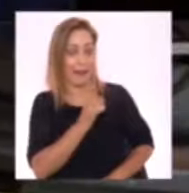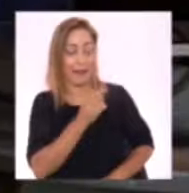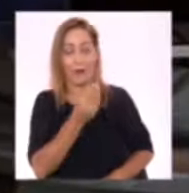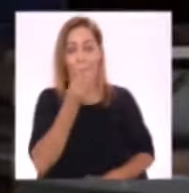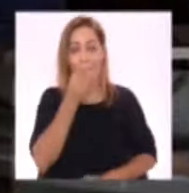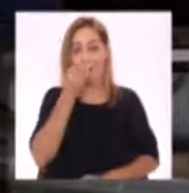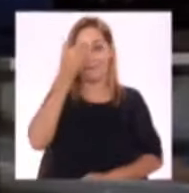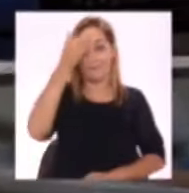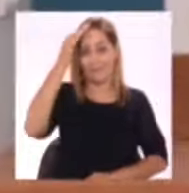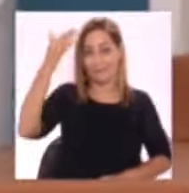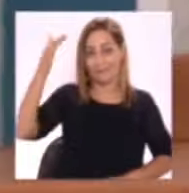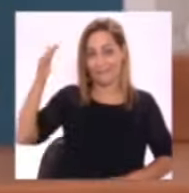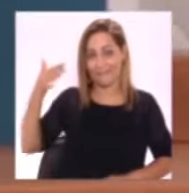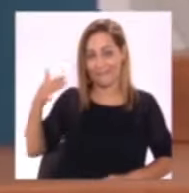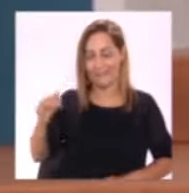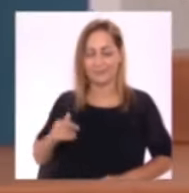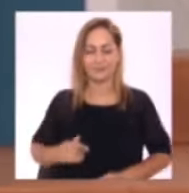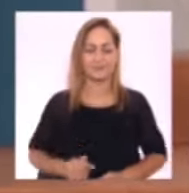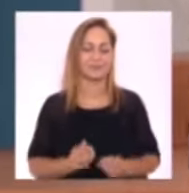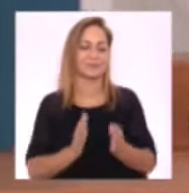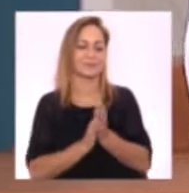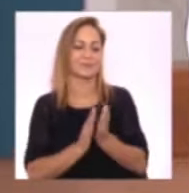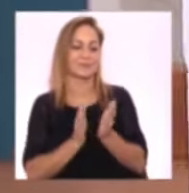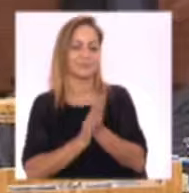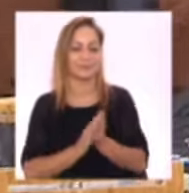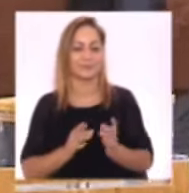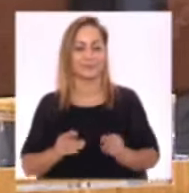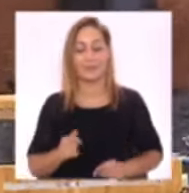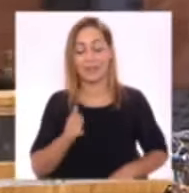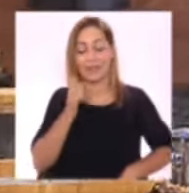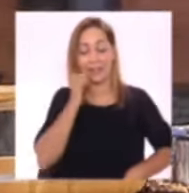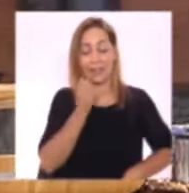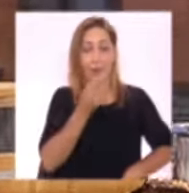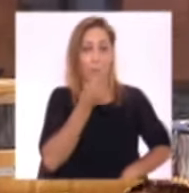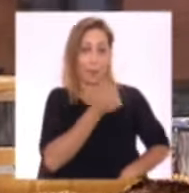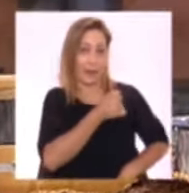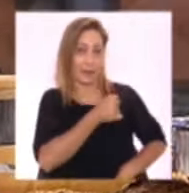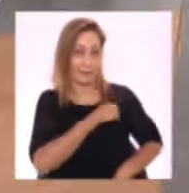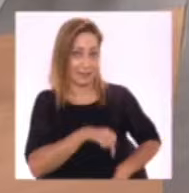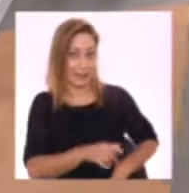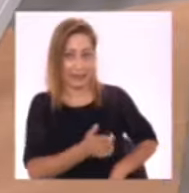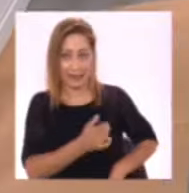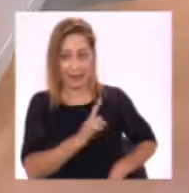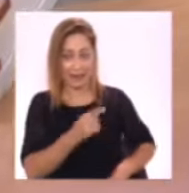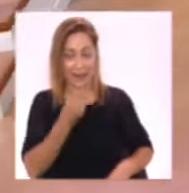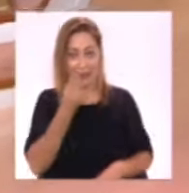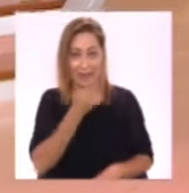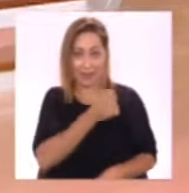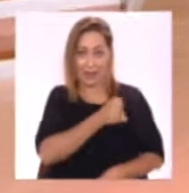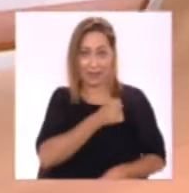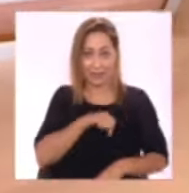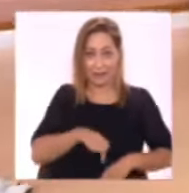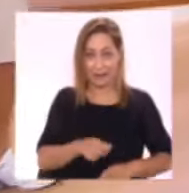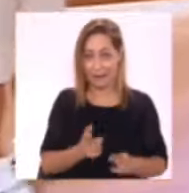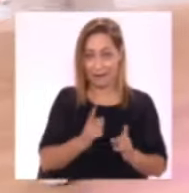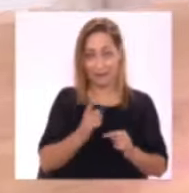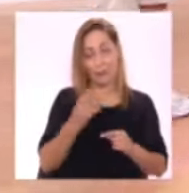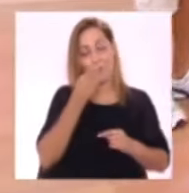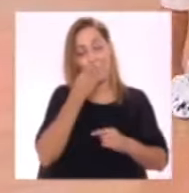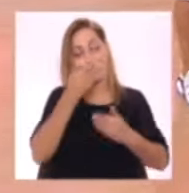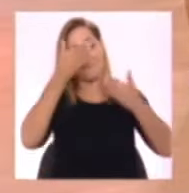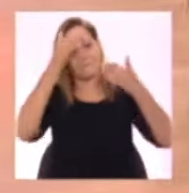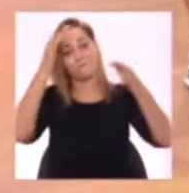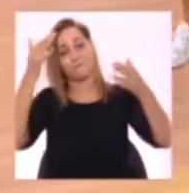Vai comer lá fora. Quem não come em casa, quem não come, vai comer